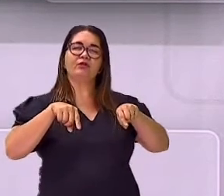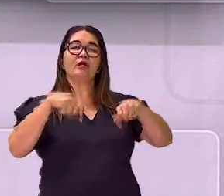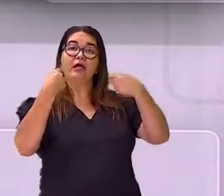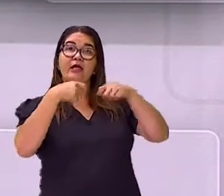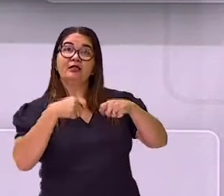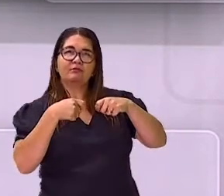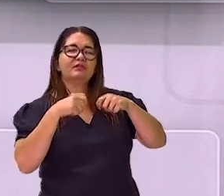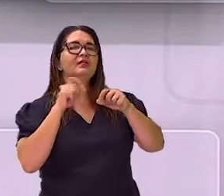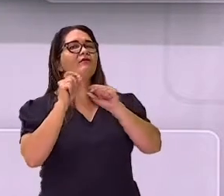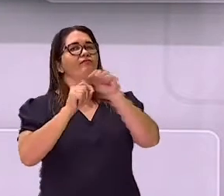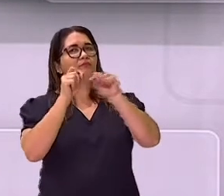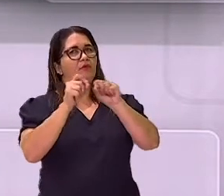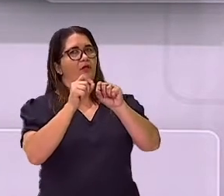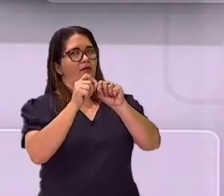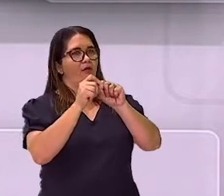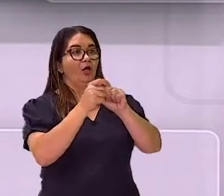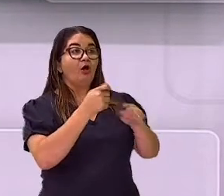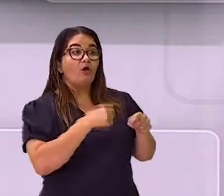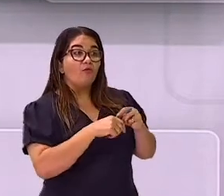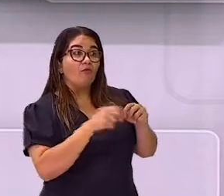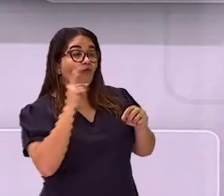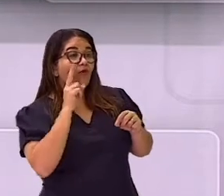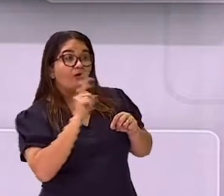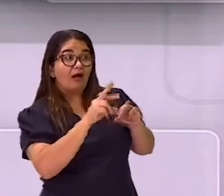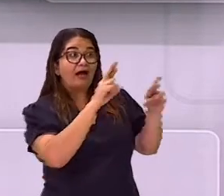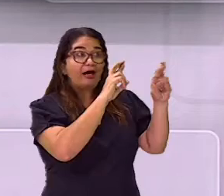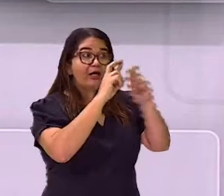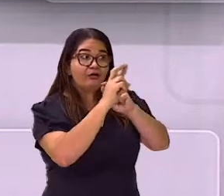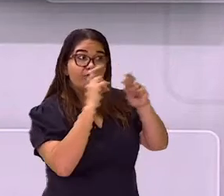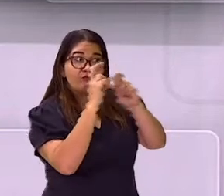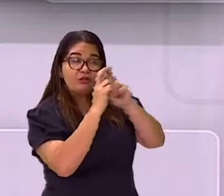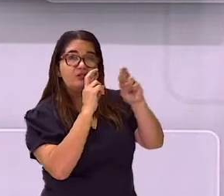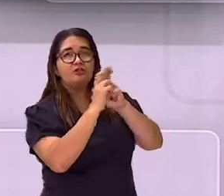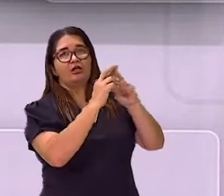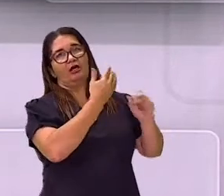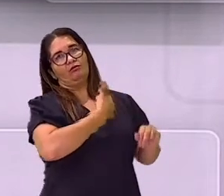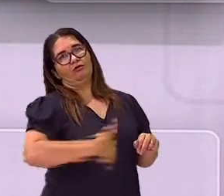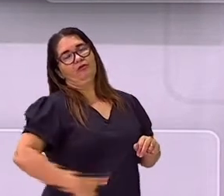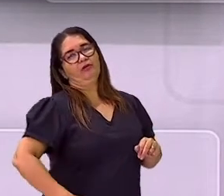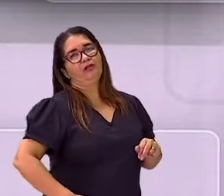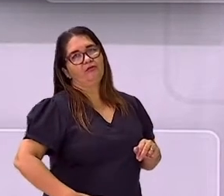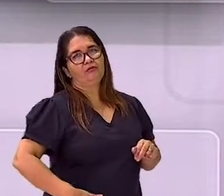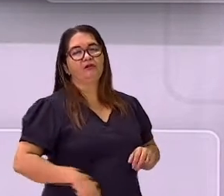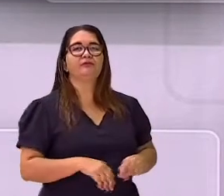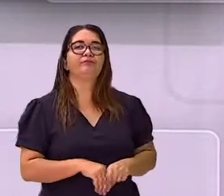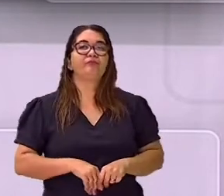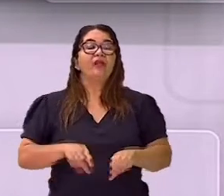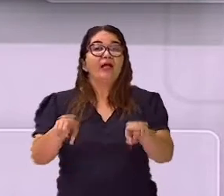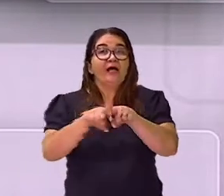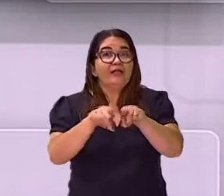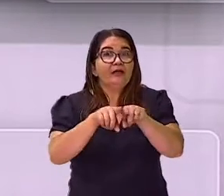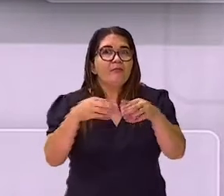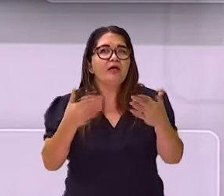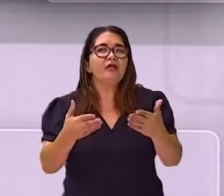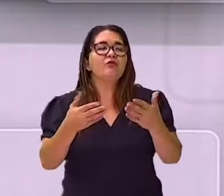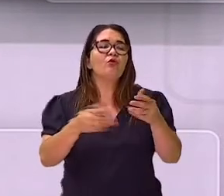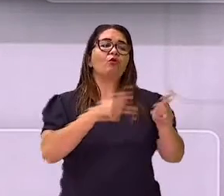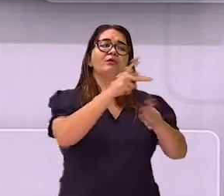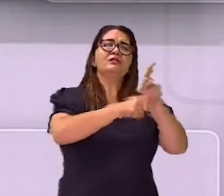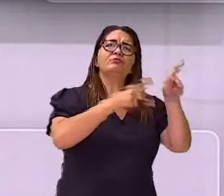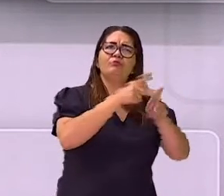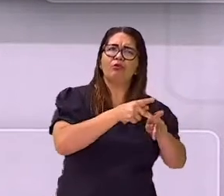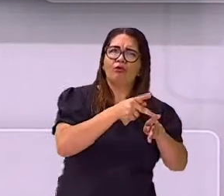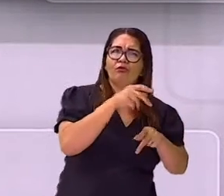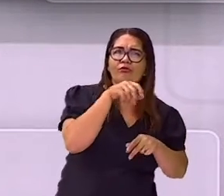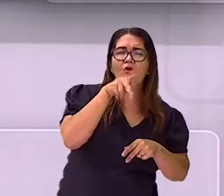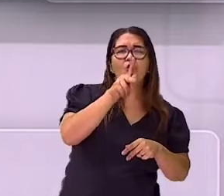os sátrapas, que eram esses governadores. Além disso, os persas, sob o governo de Dario I,